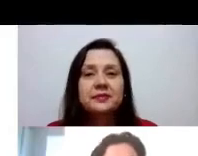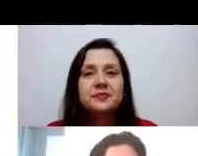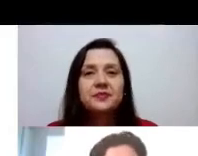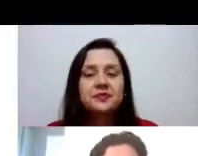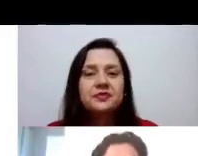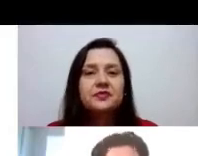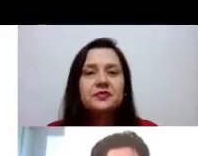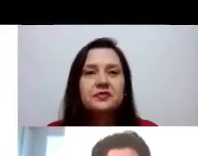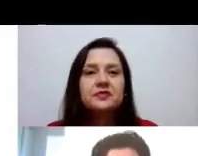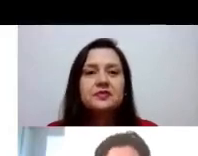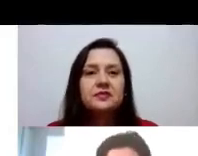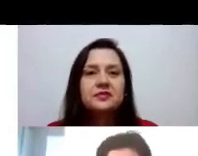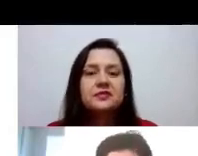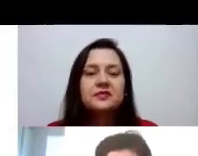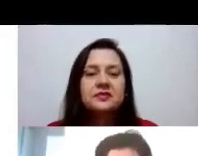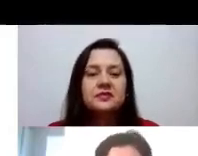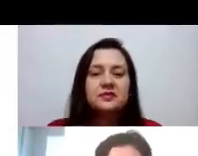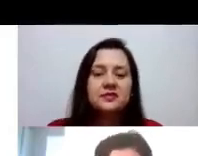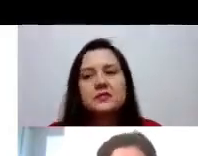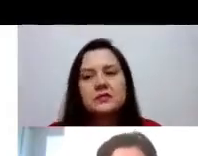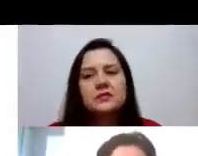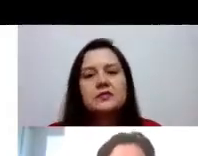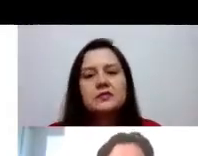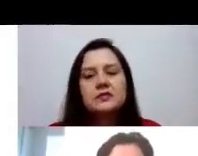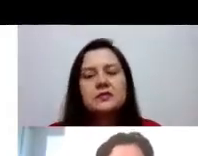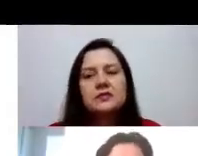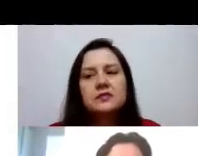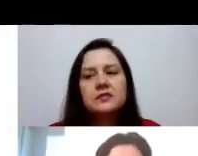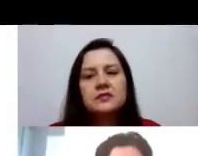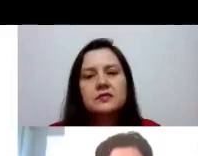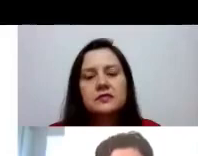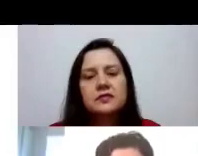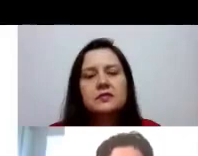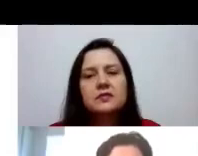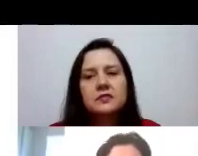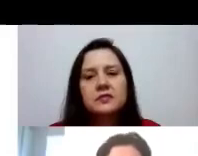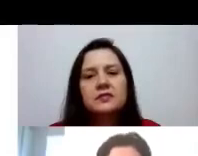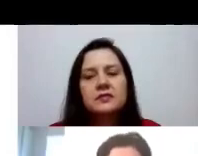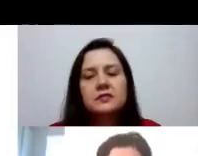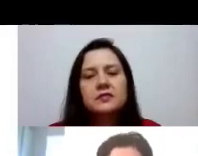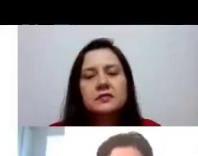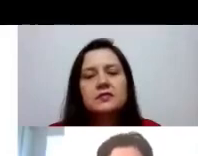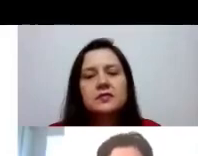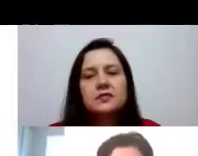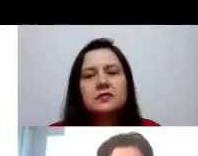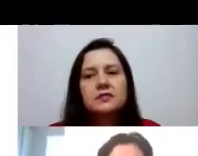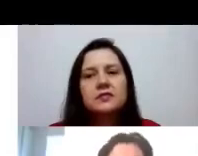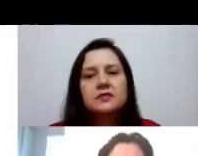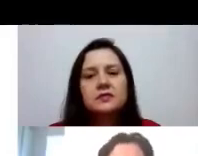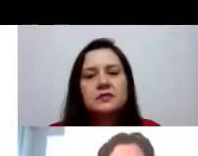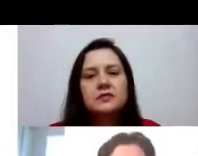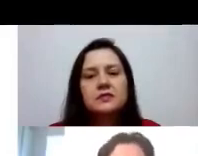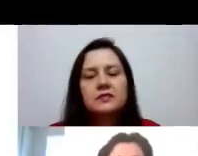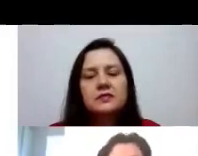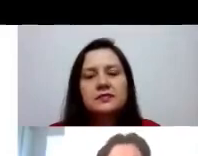da legalidade ou ilegalidade. Importante, assim que vocês terminarem de assistir esse curso de treinamento, que